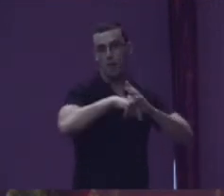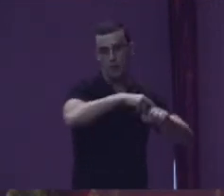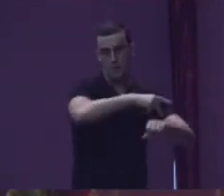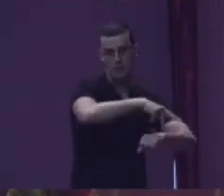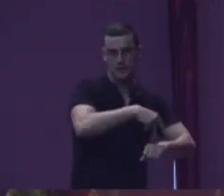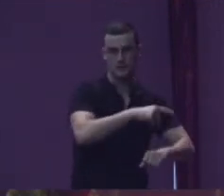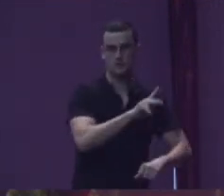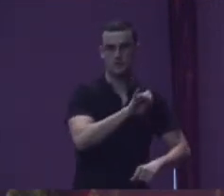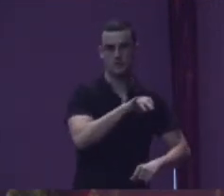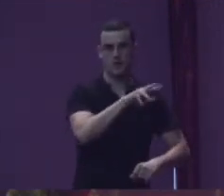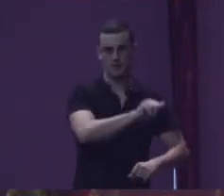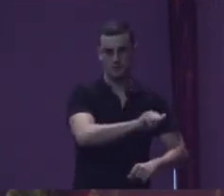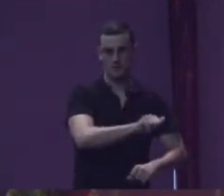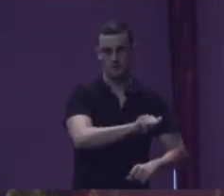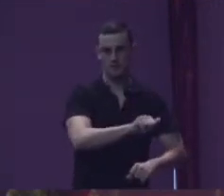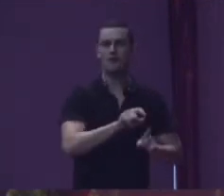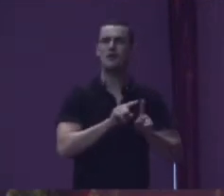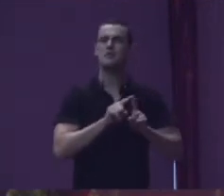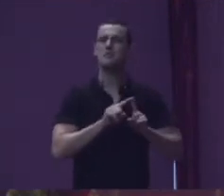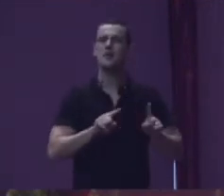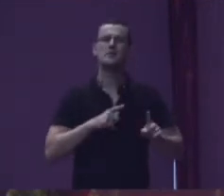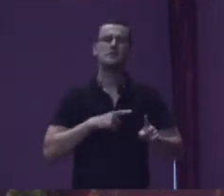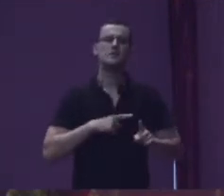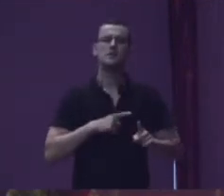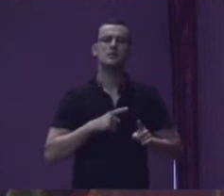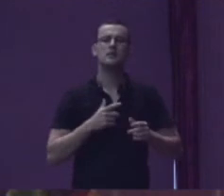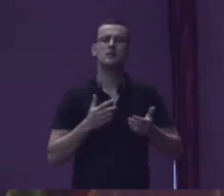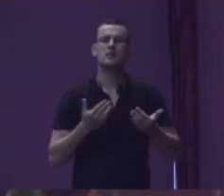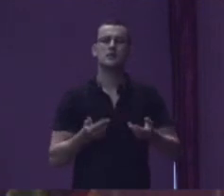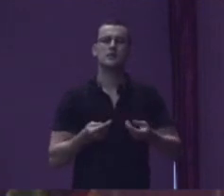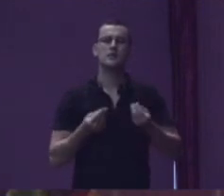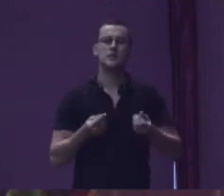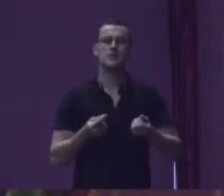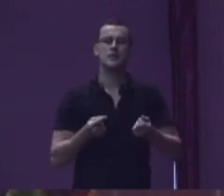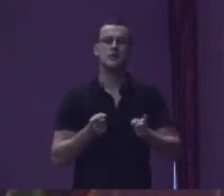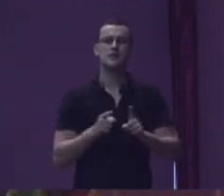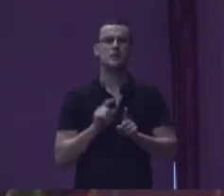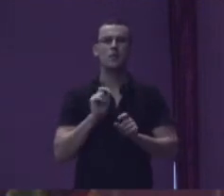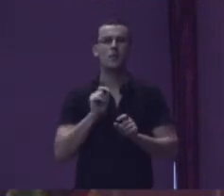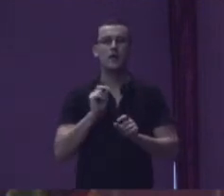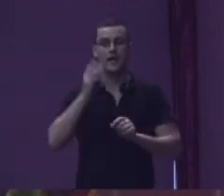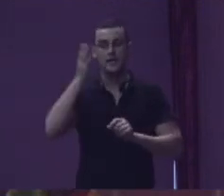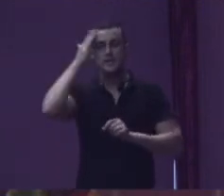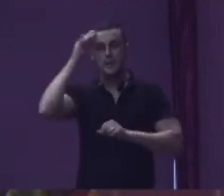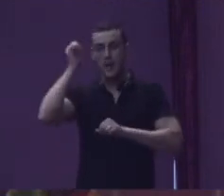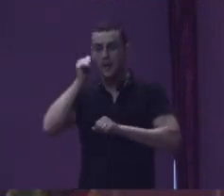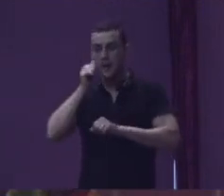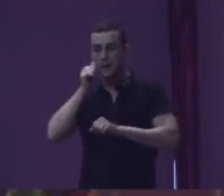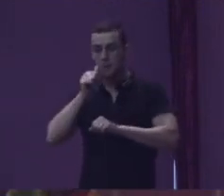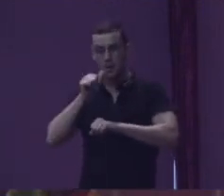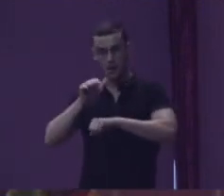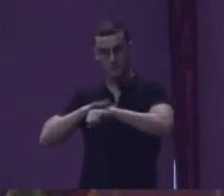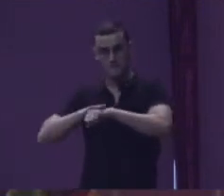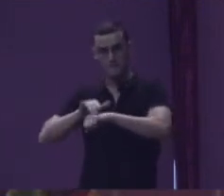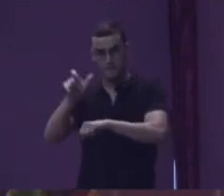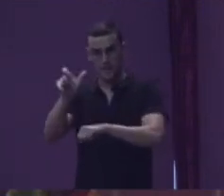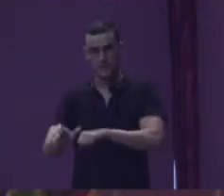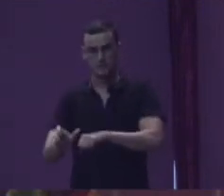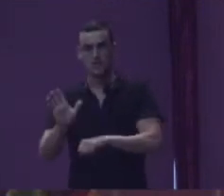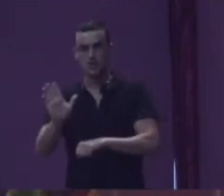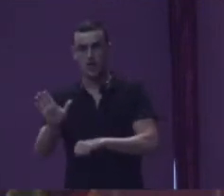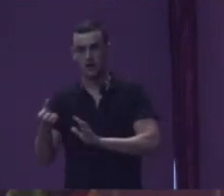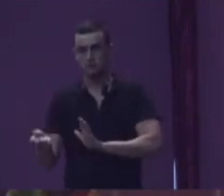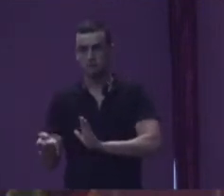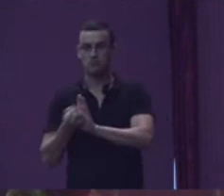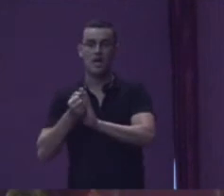saber se existia também uma sistematização do próprio saber delas, que,